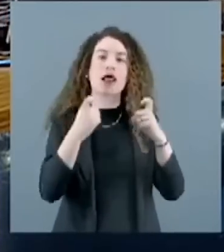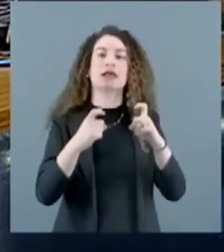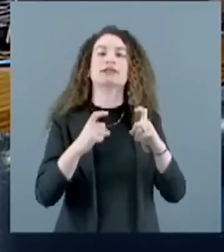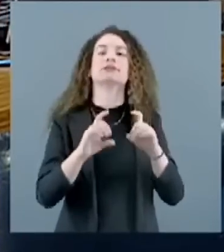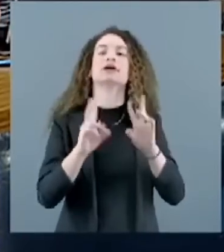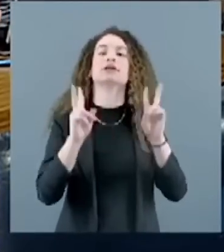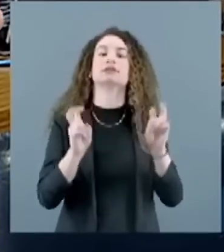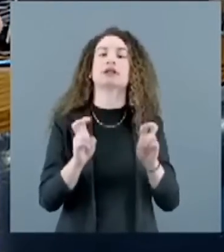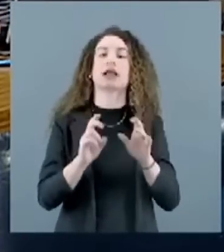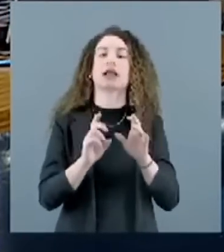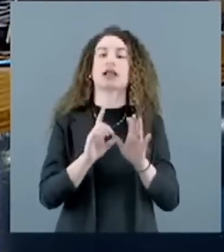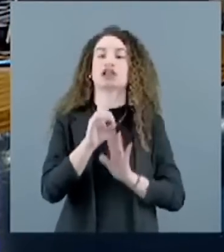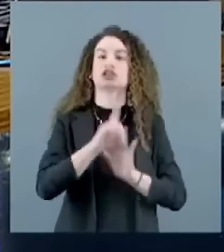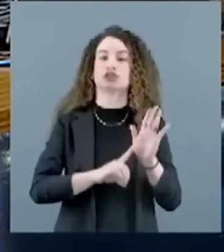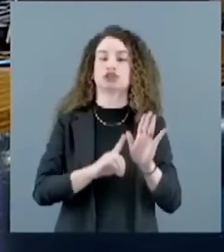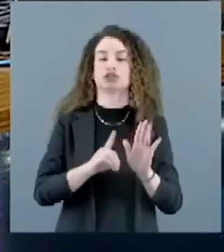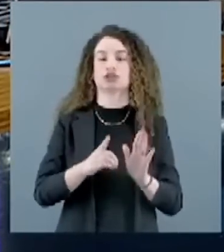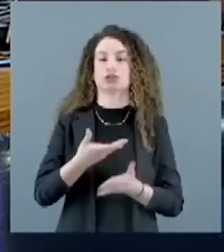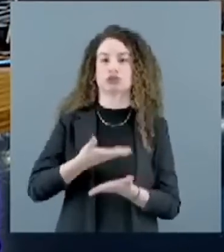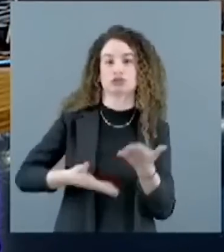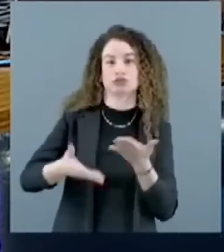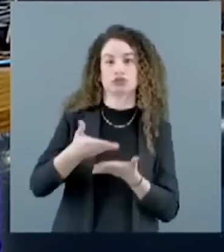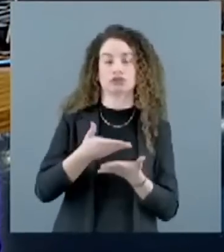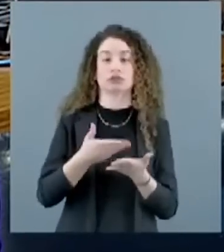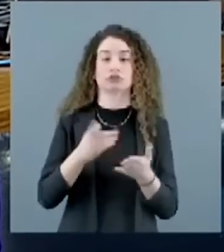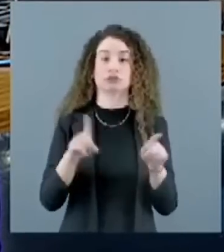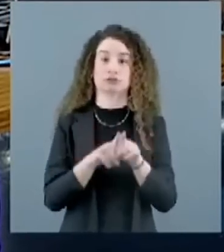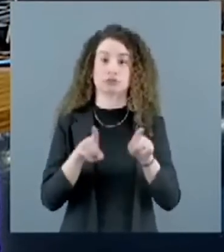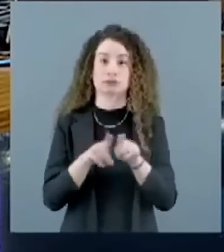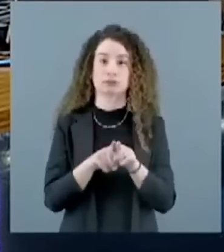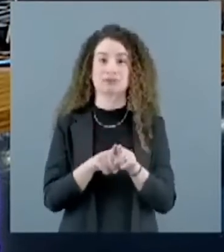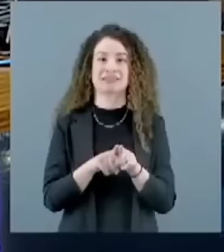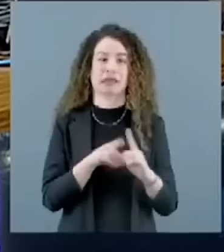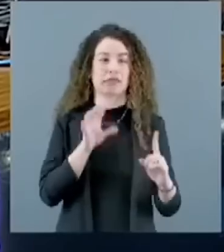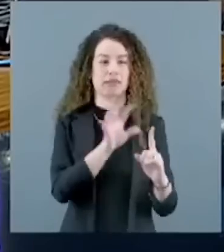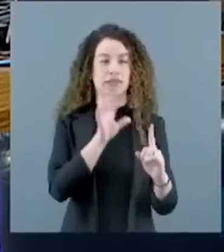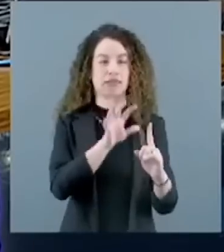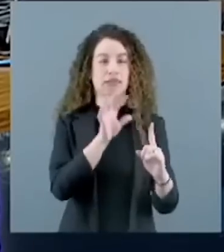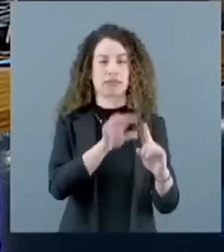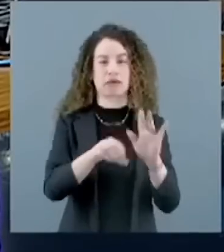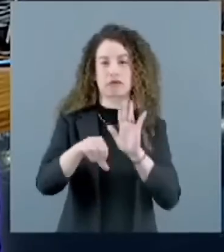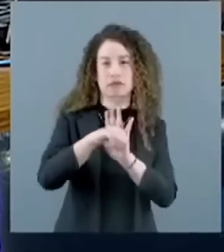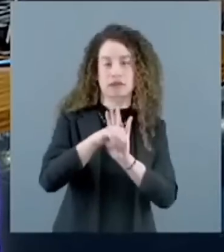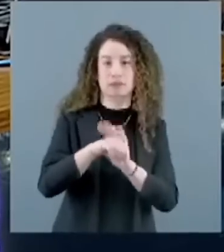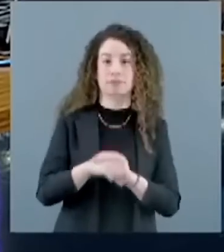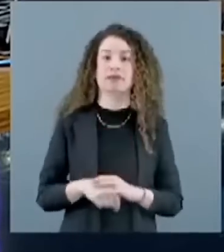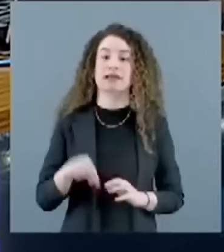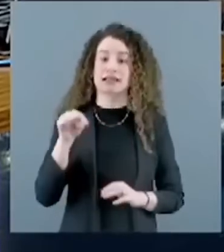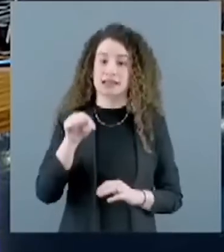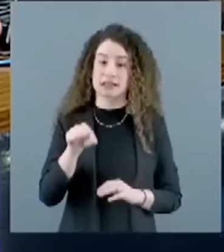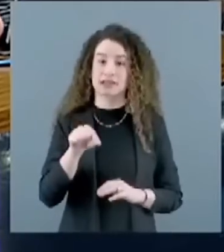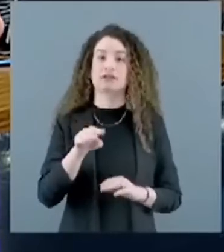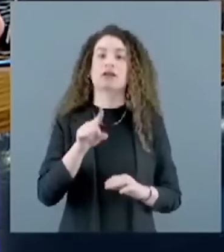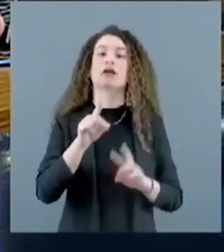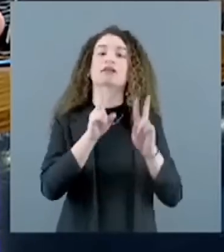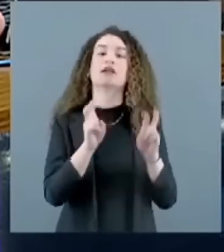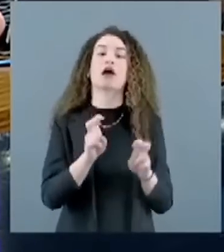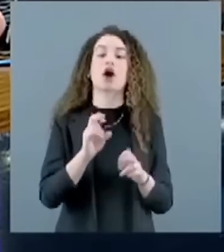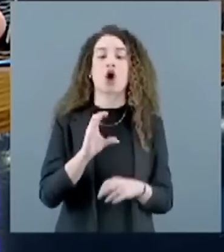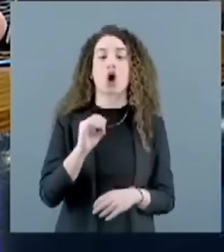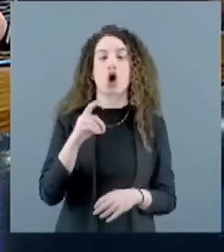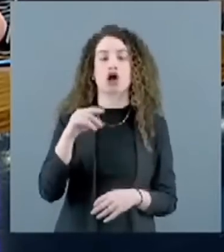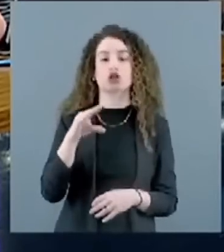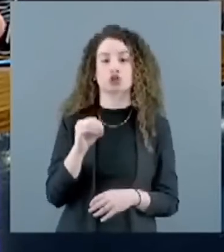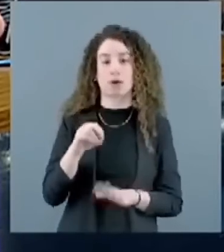de Estado, ameaça, perseguição e incitação ao crime, esses últimos do Código Penal. Diante